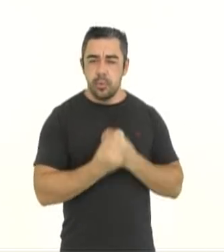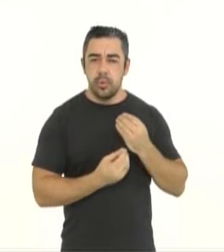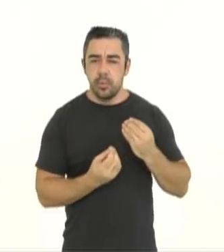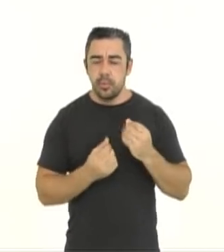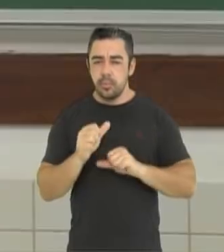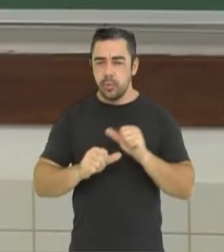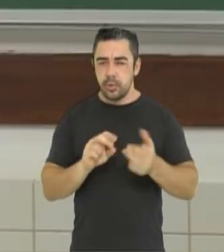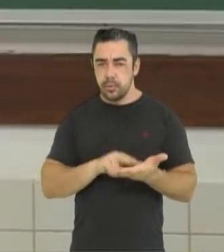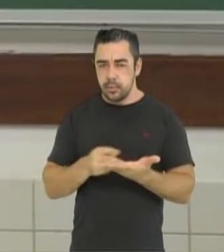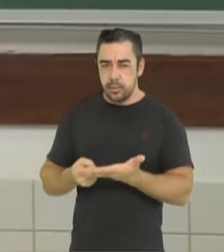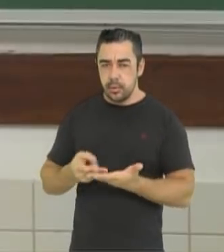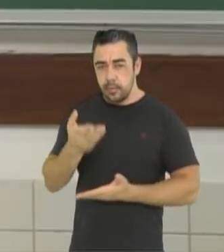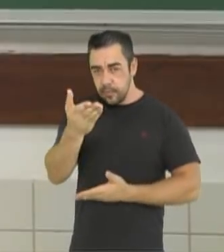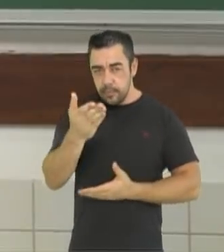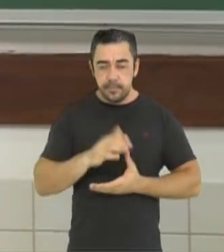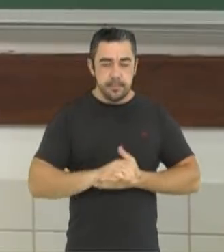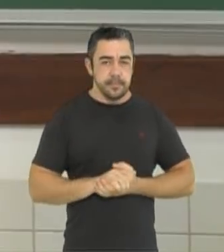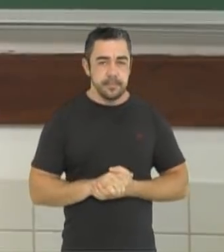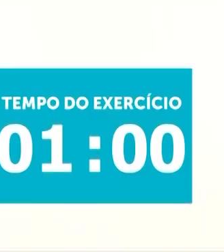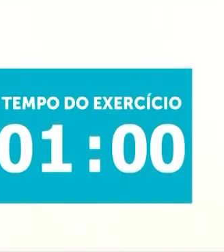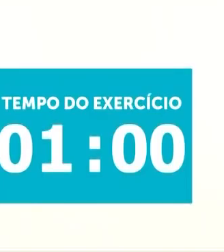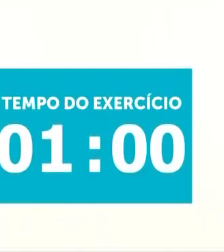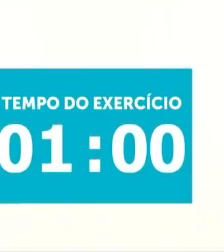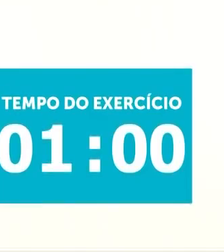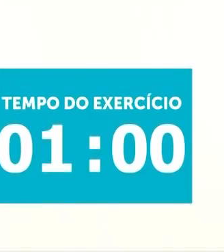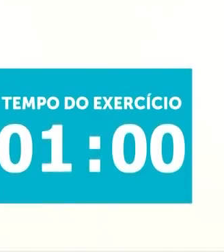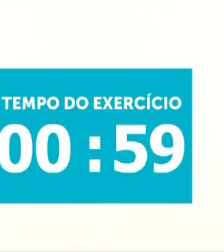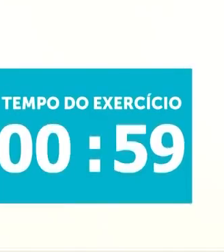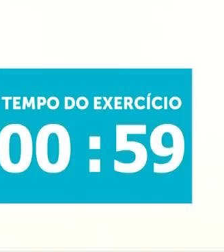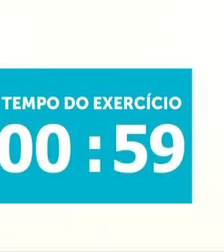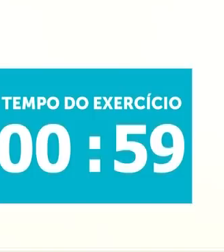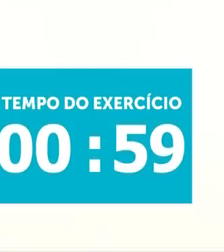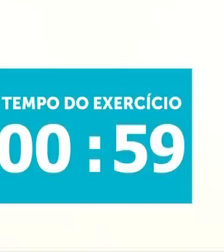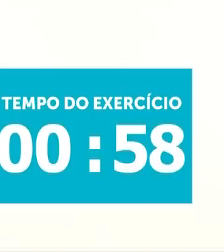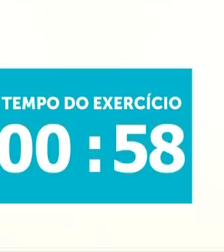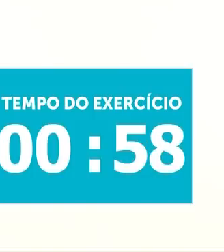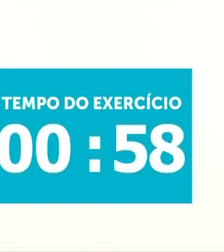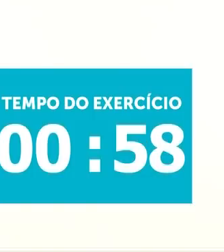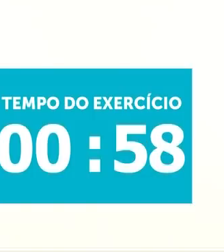será. Agora é com vocês.